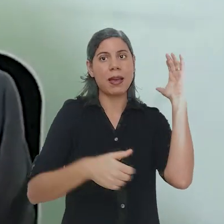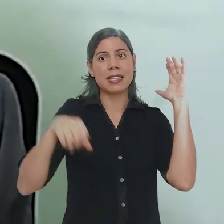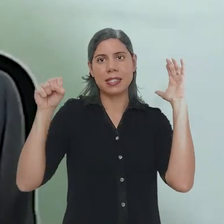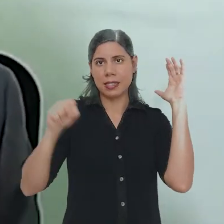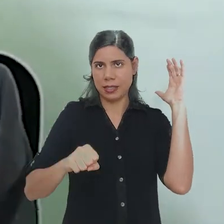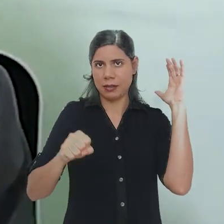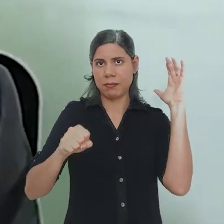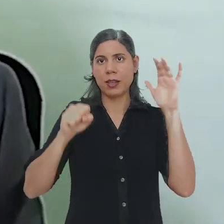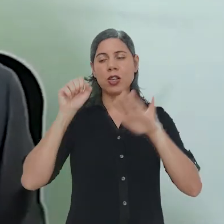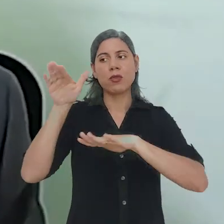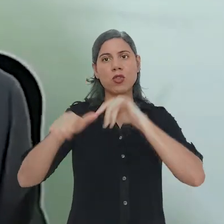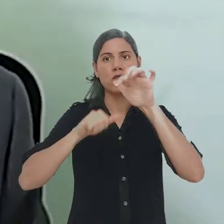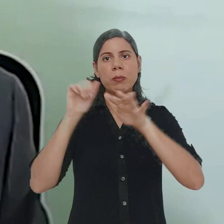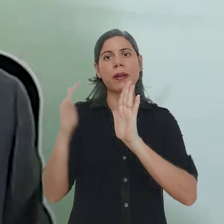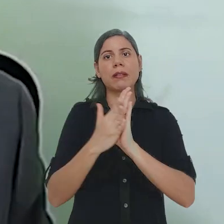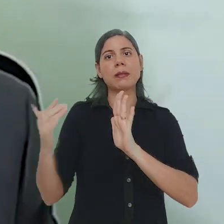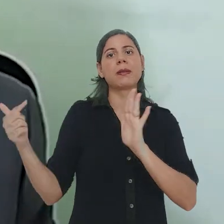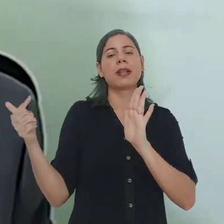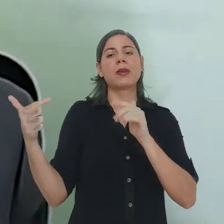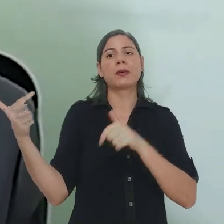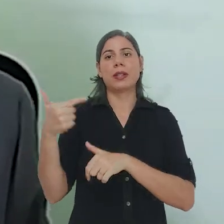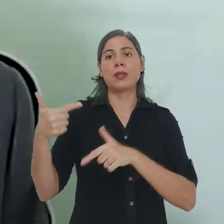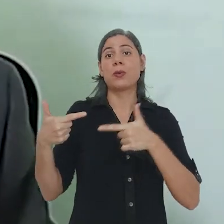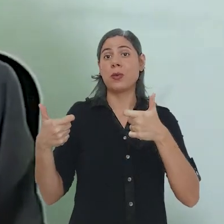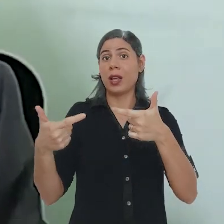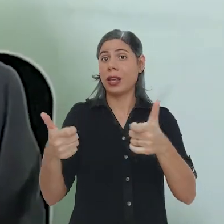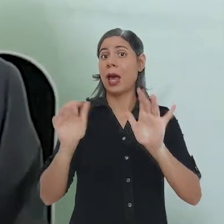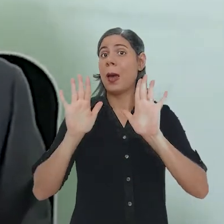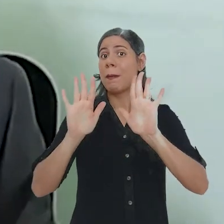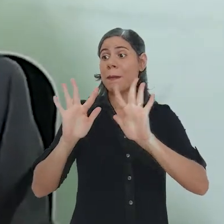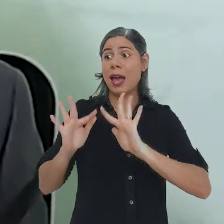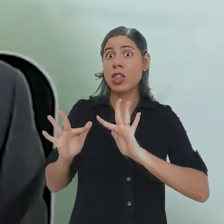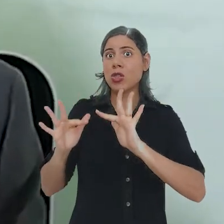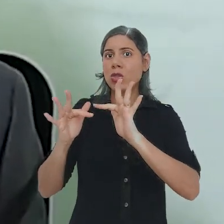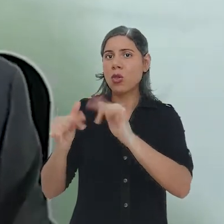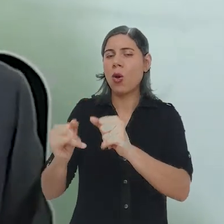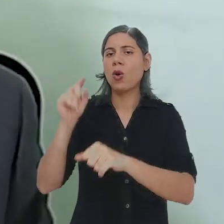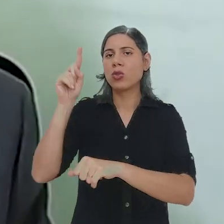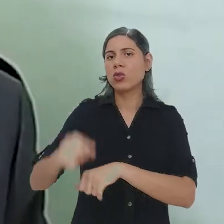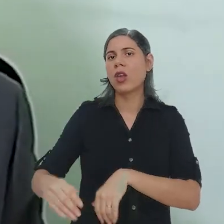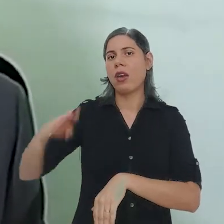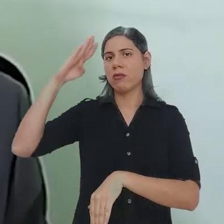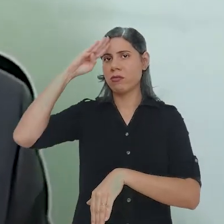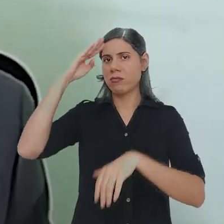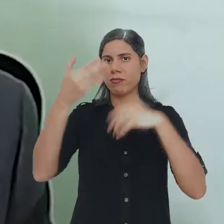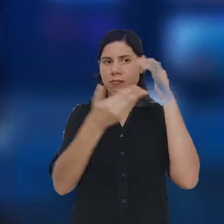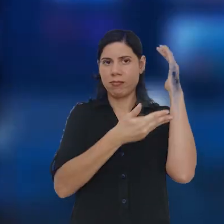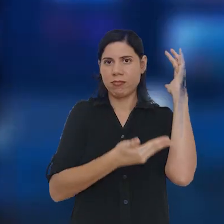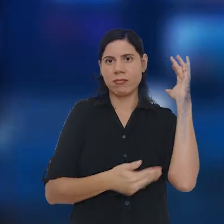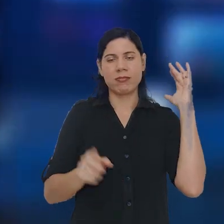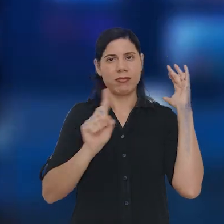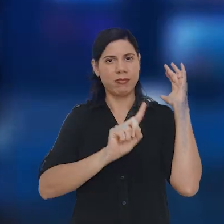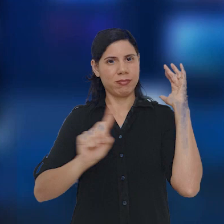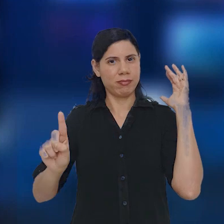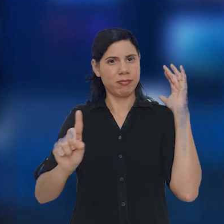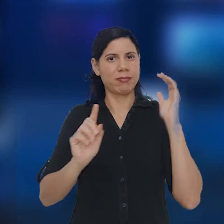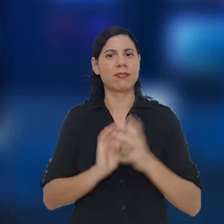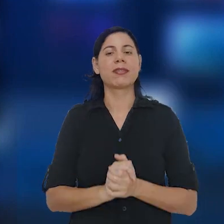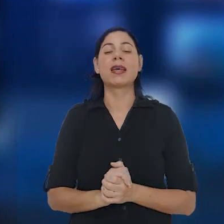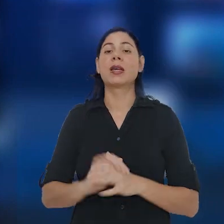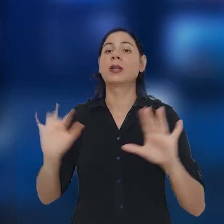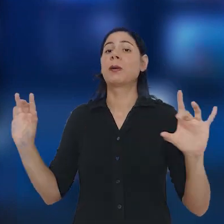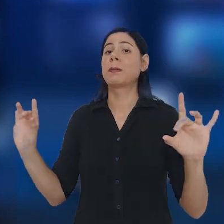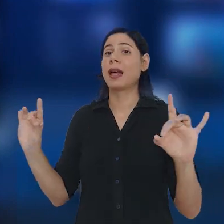porque são seringueiros recrutados na Segunda Guerra Mundial. Mas nem todo seringueiro pode ser considerado soldado da borracha. Doutor Carlos Eduardo, para a